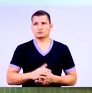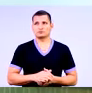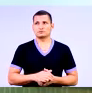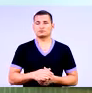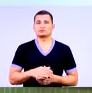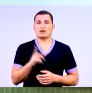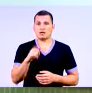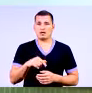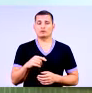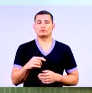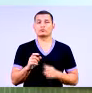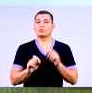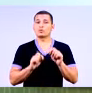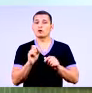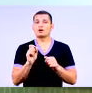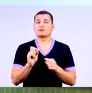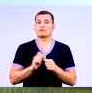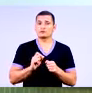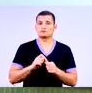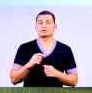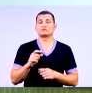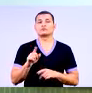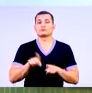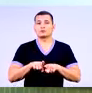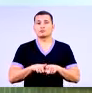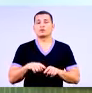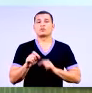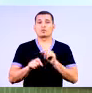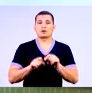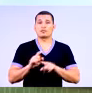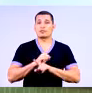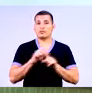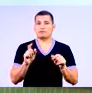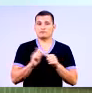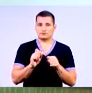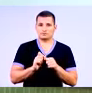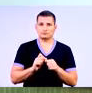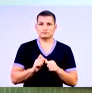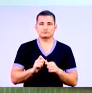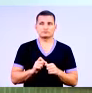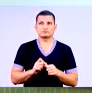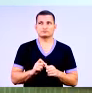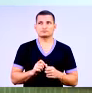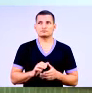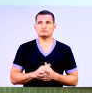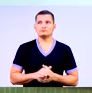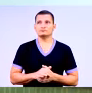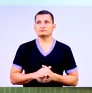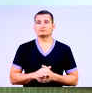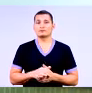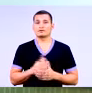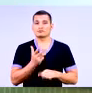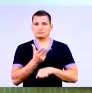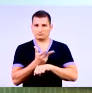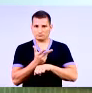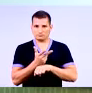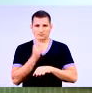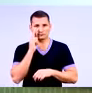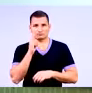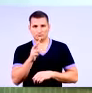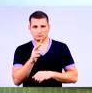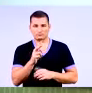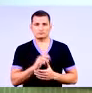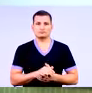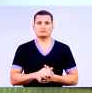nós fazemos, mas está também no que nós não fazemos, né? E aí, como foi visto no vídeo, muitas